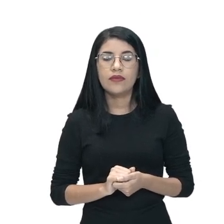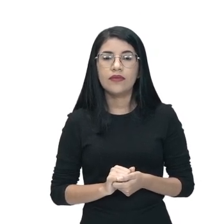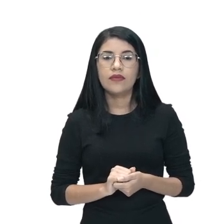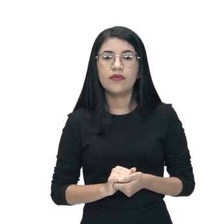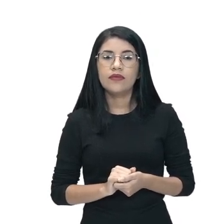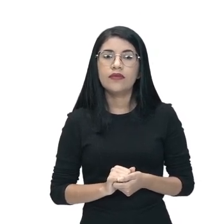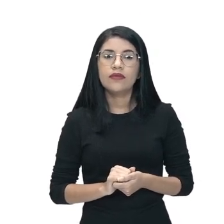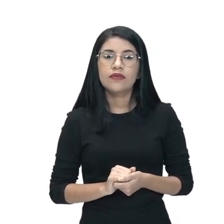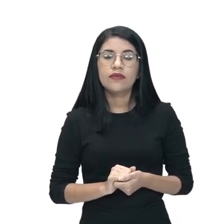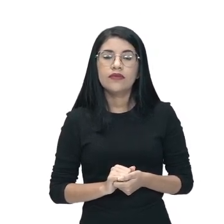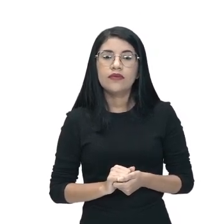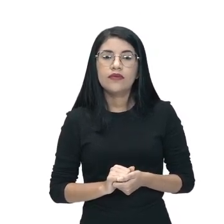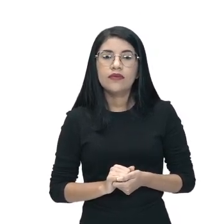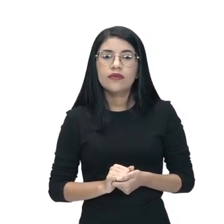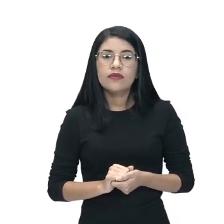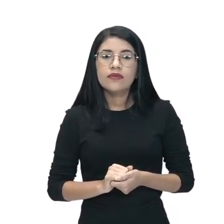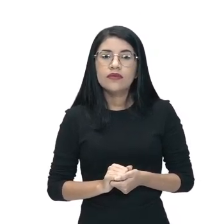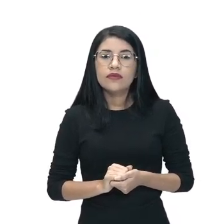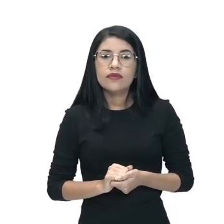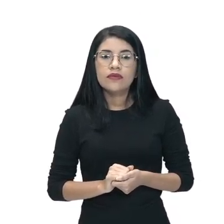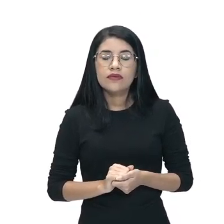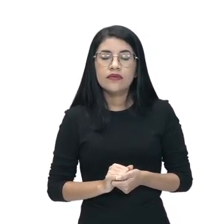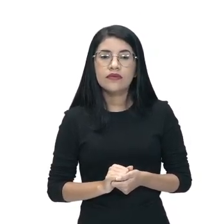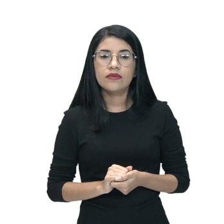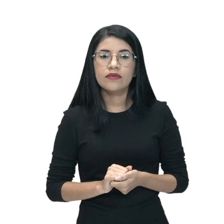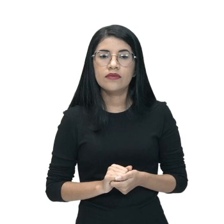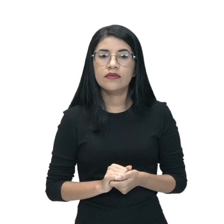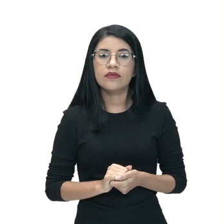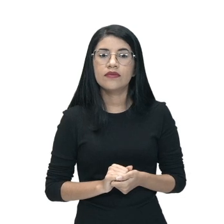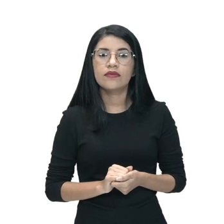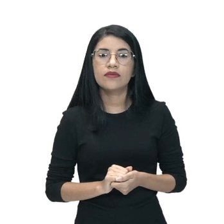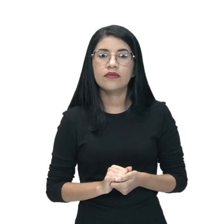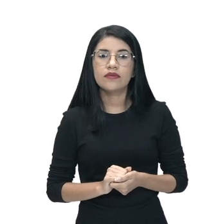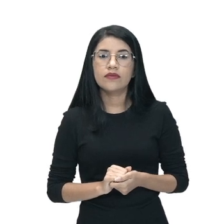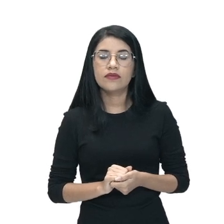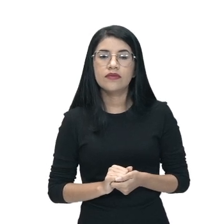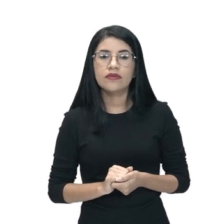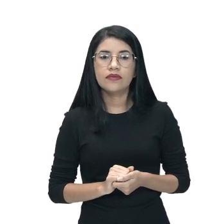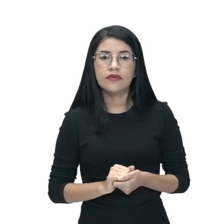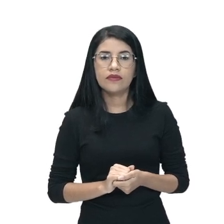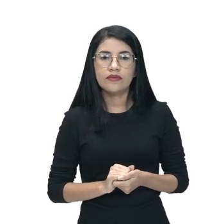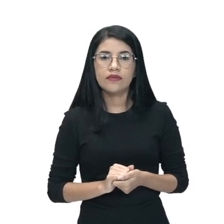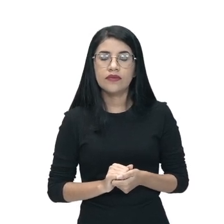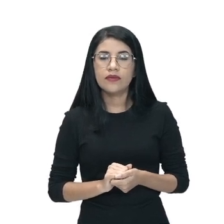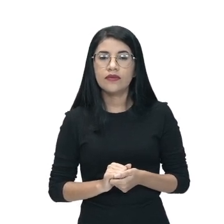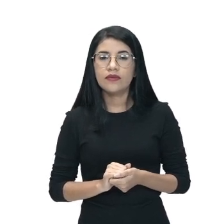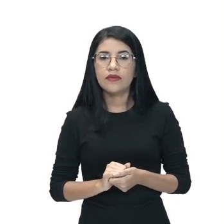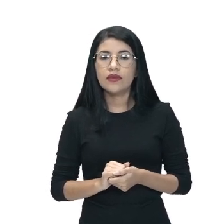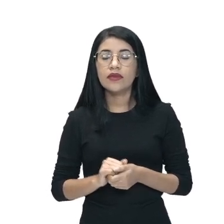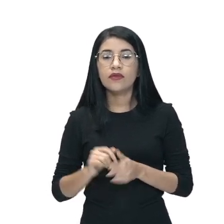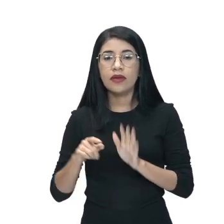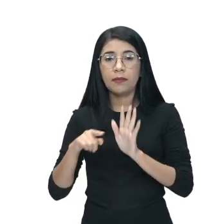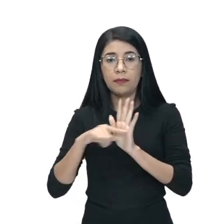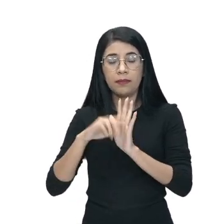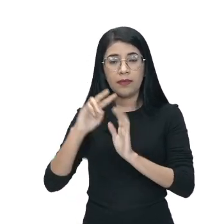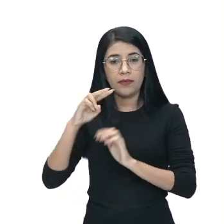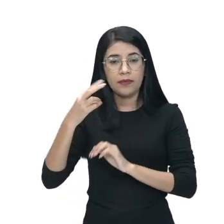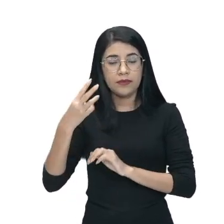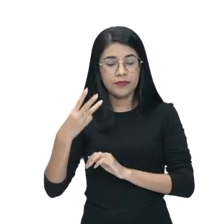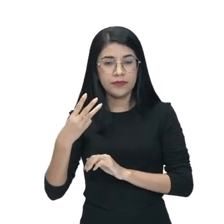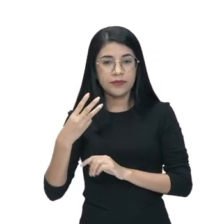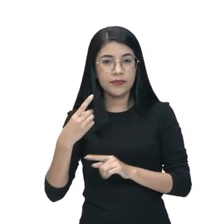né? Aqui divide. Aqui o expoente é menos 3, tá, pessoal? Porque lá,